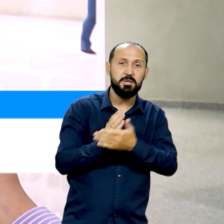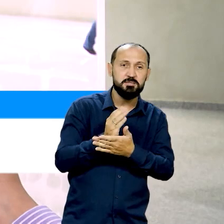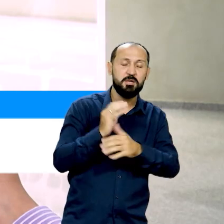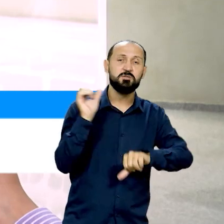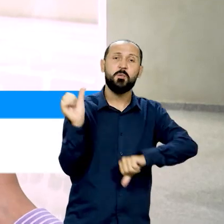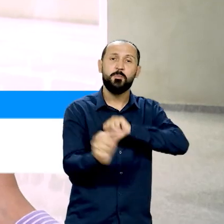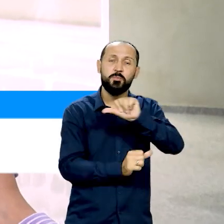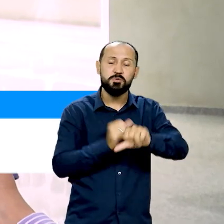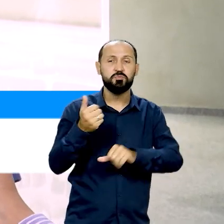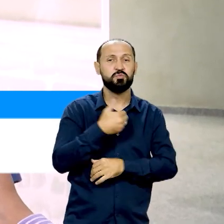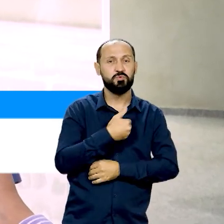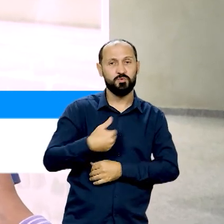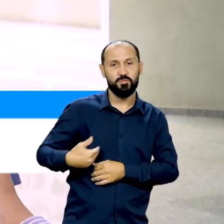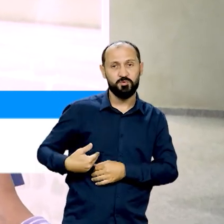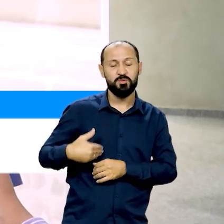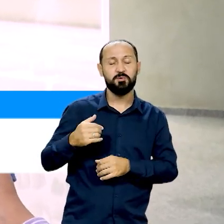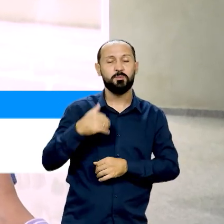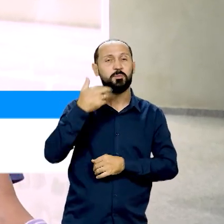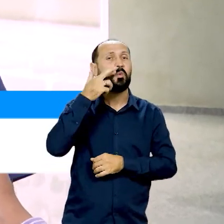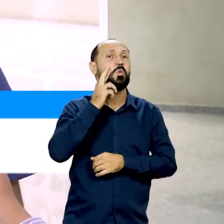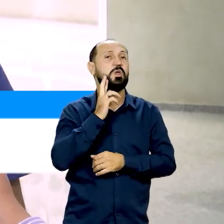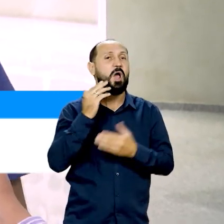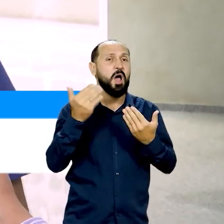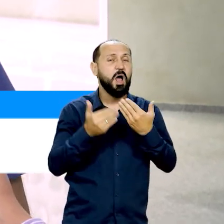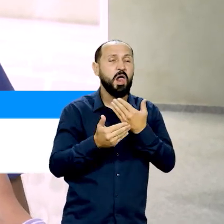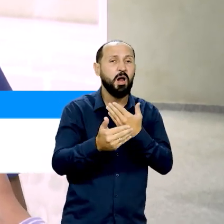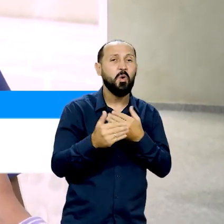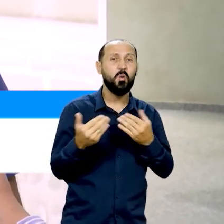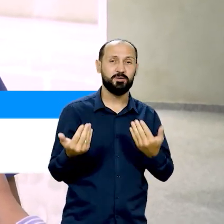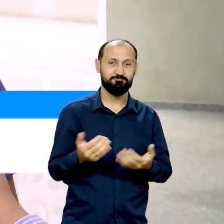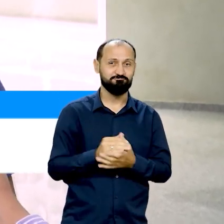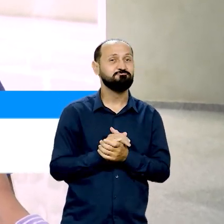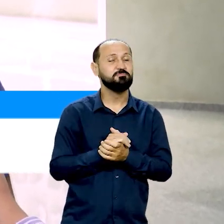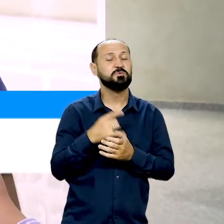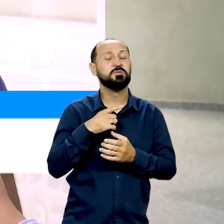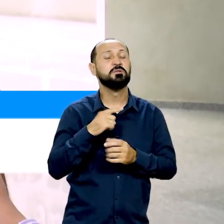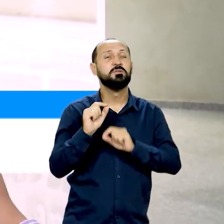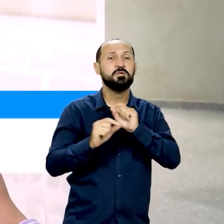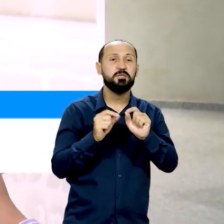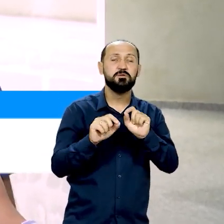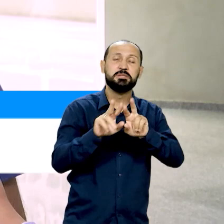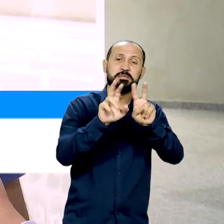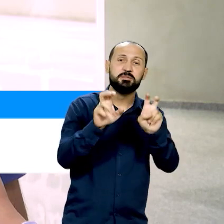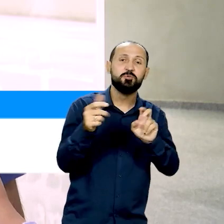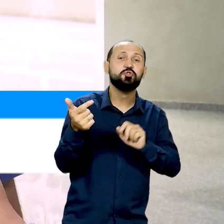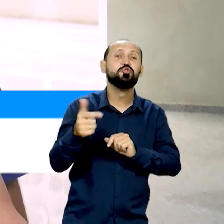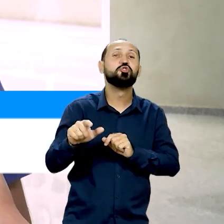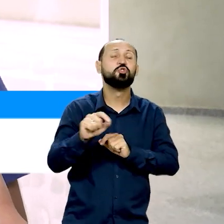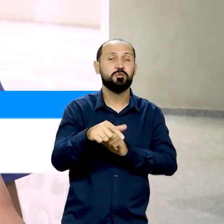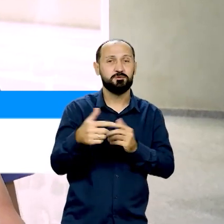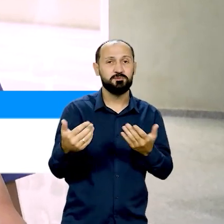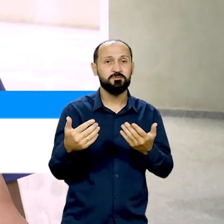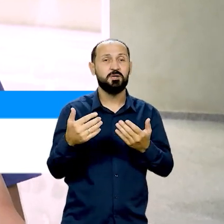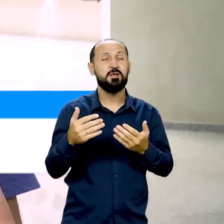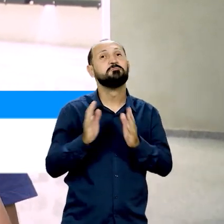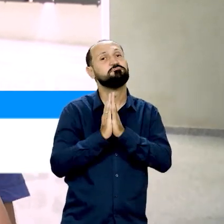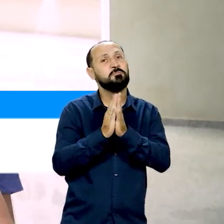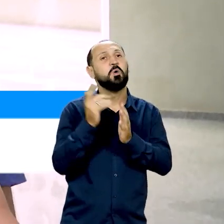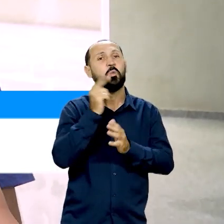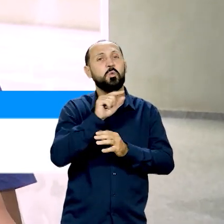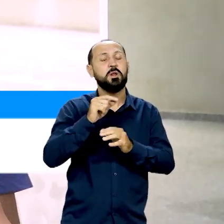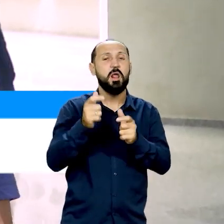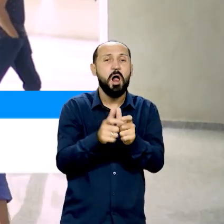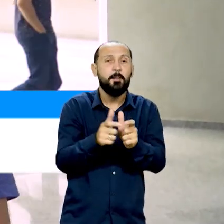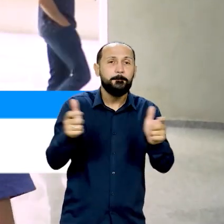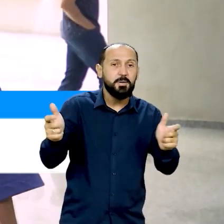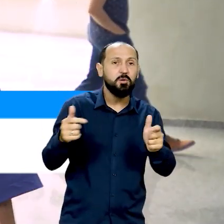aprovado. E aí, com a mudança do governo para o Riedel agora, para o governador Riedel, ele trouxe essa pauta novamente. Graças